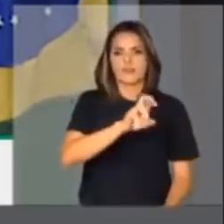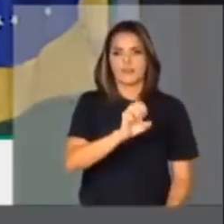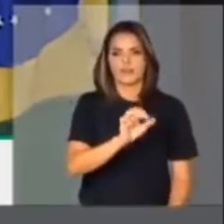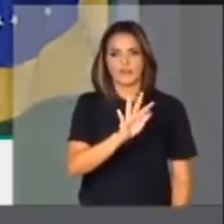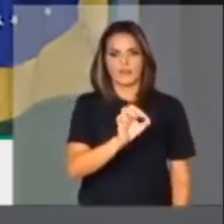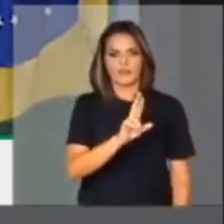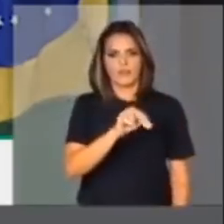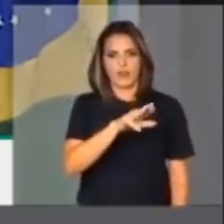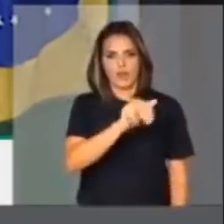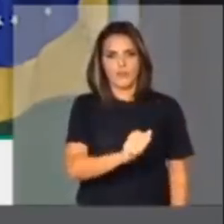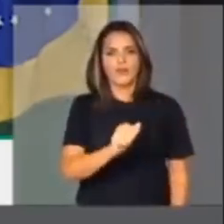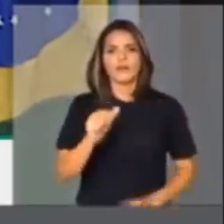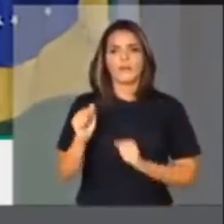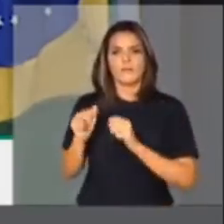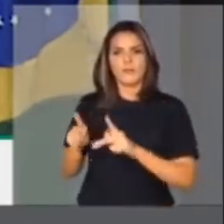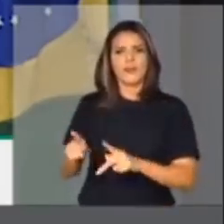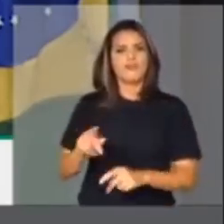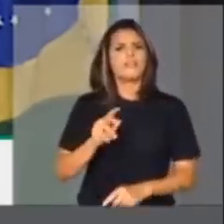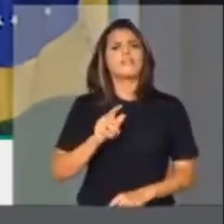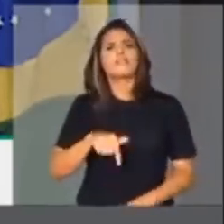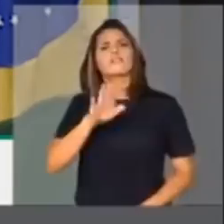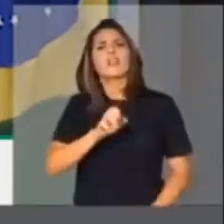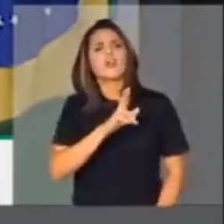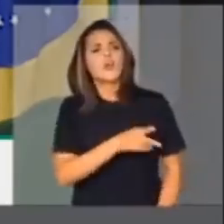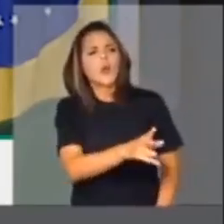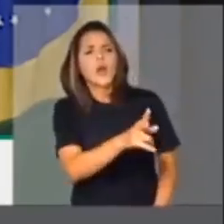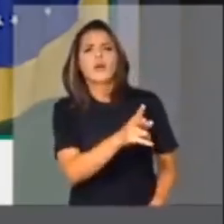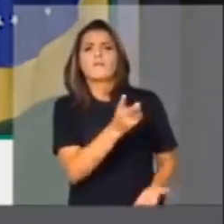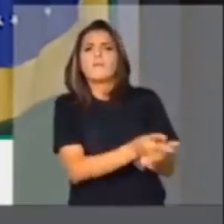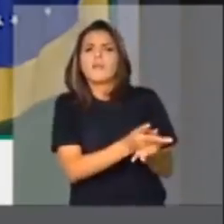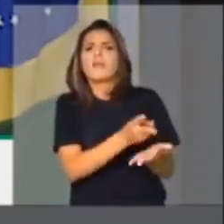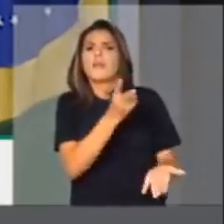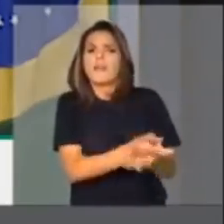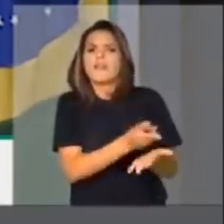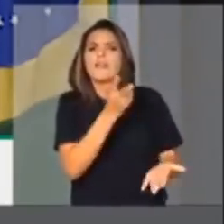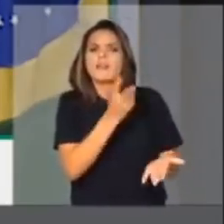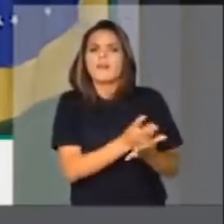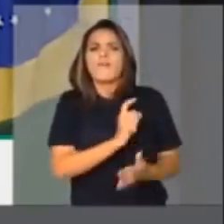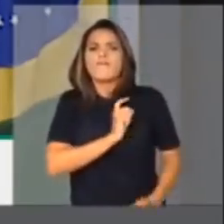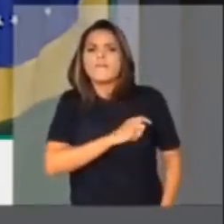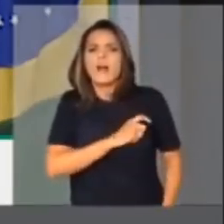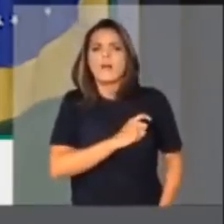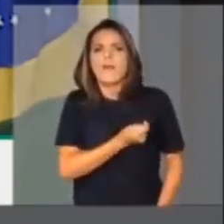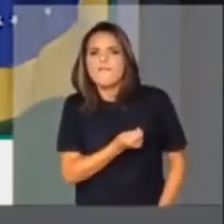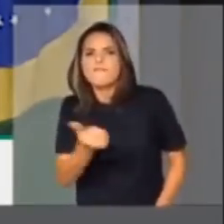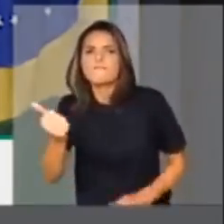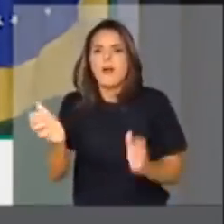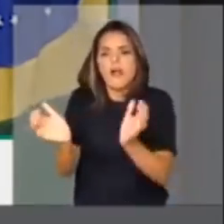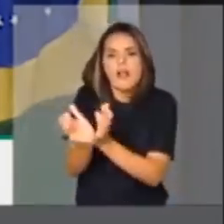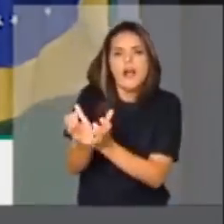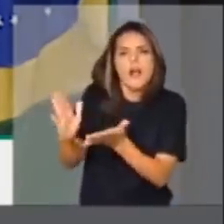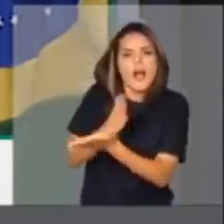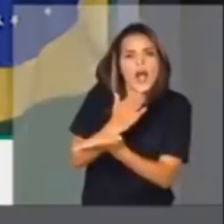quem continua cismando com os mesmos subterfúgios para beneficiar determinadas categorias. E